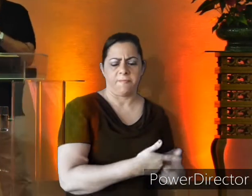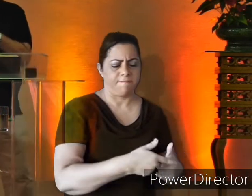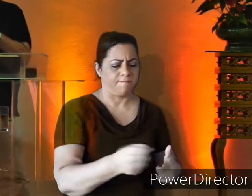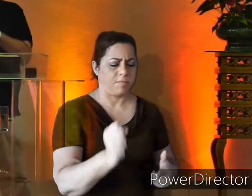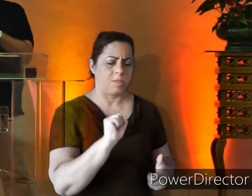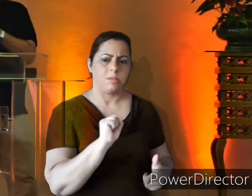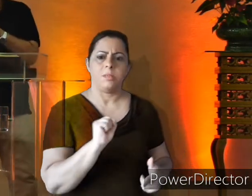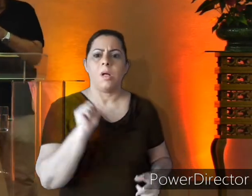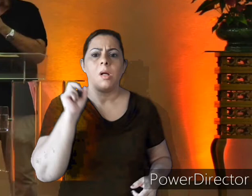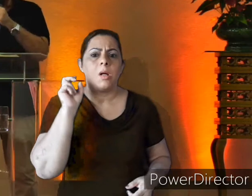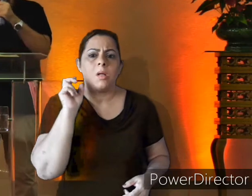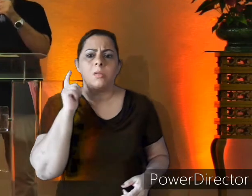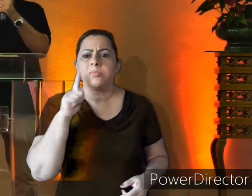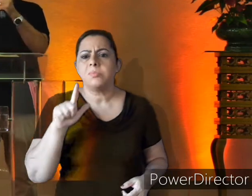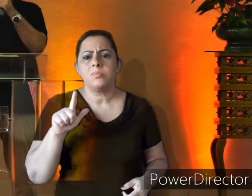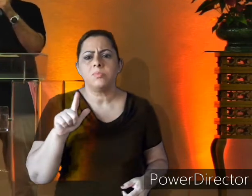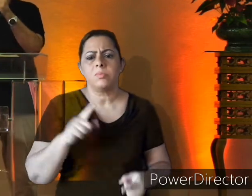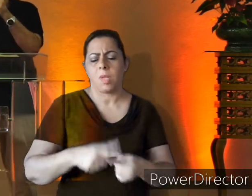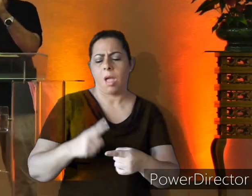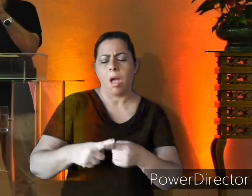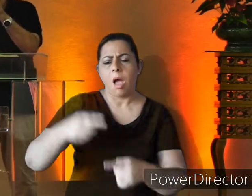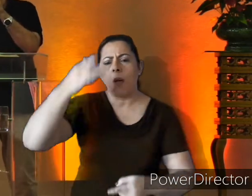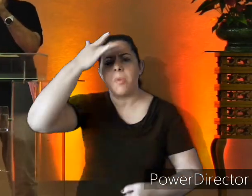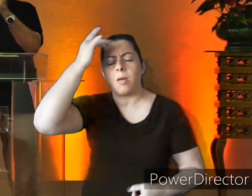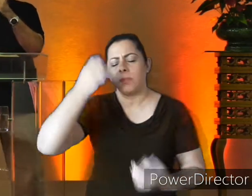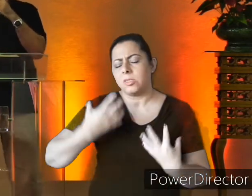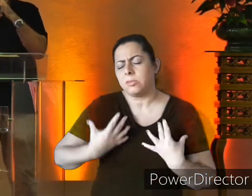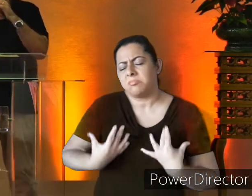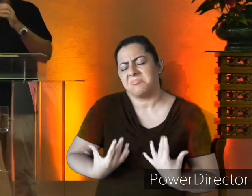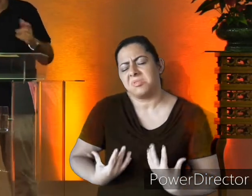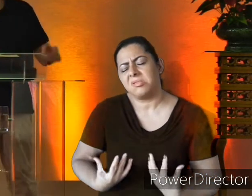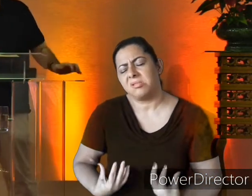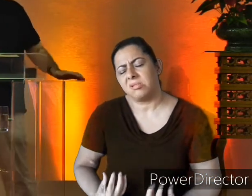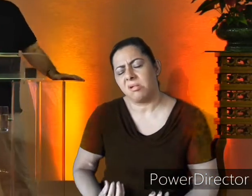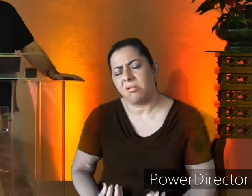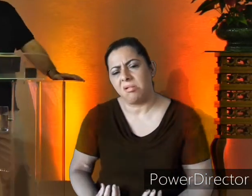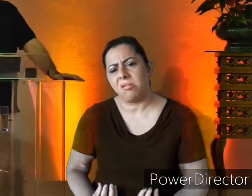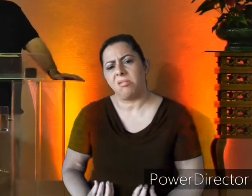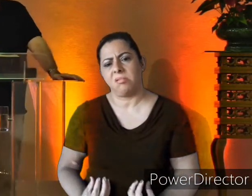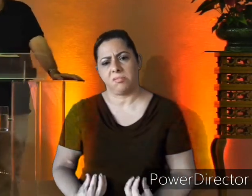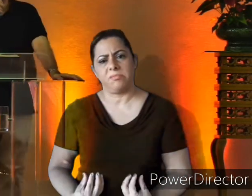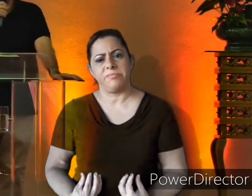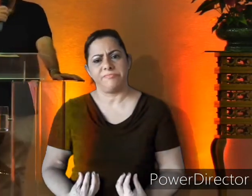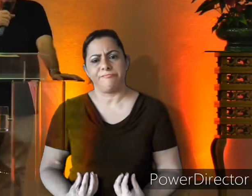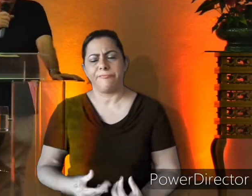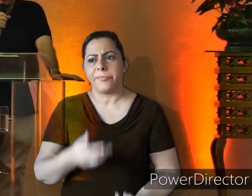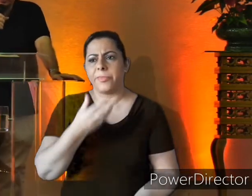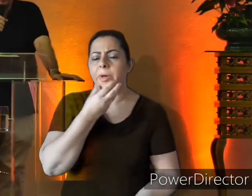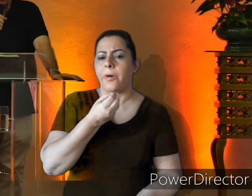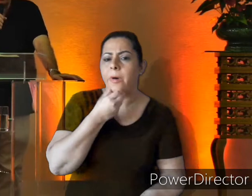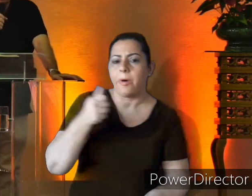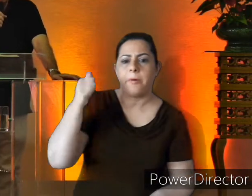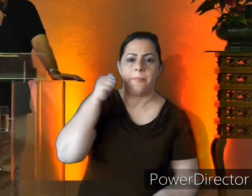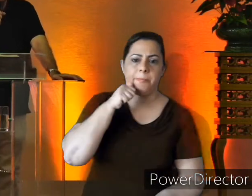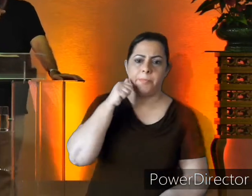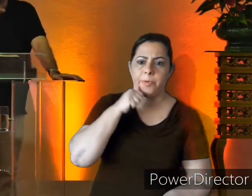Cristo, por que tem tantos irmãos, tantas irmãs? Por que tem tanta gente